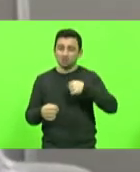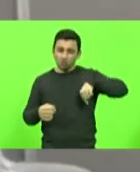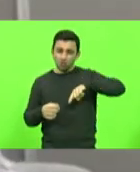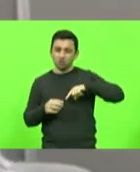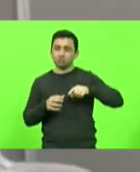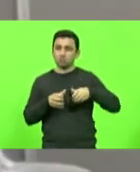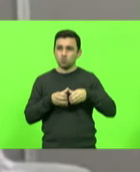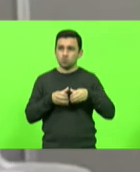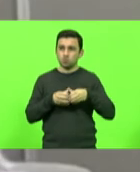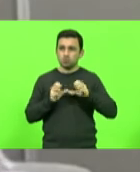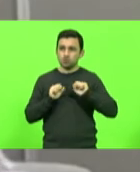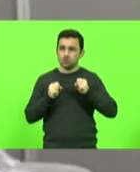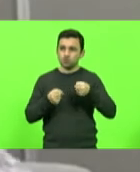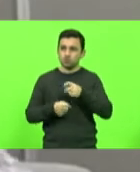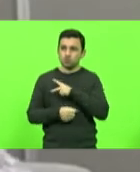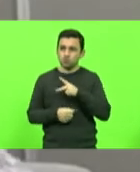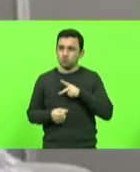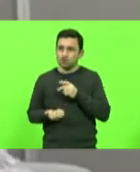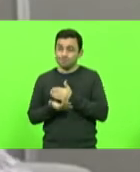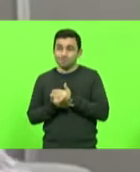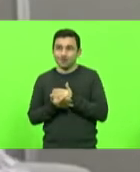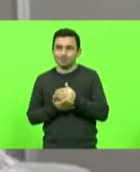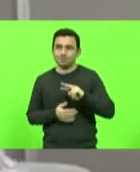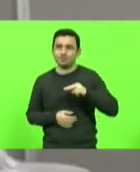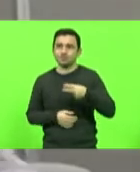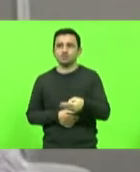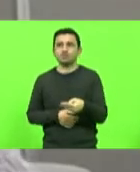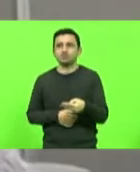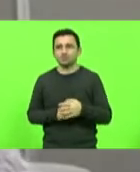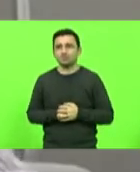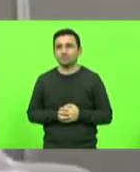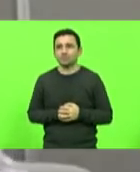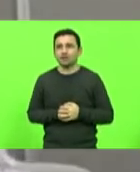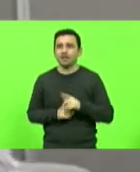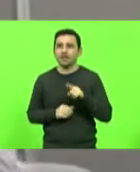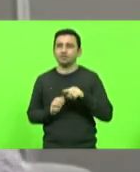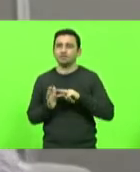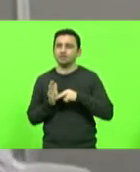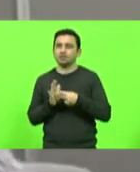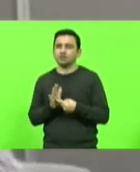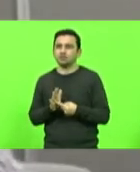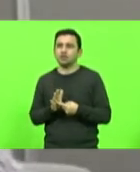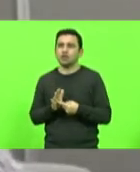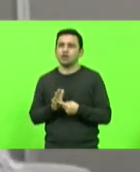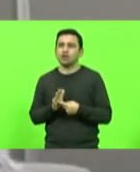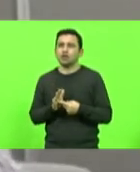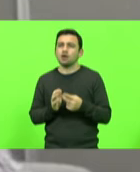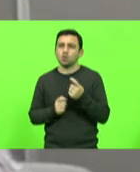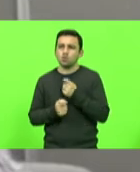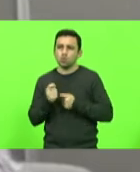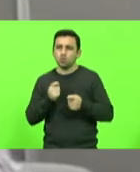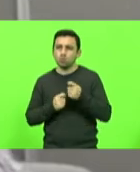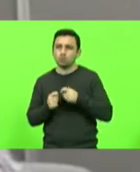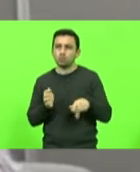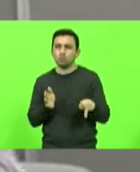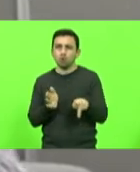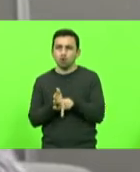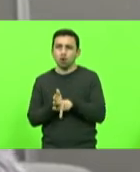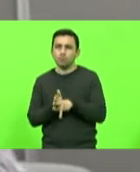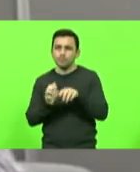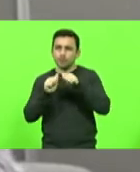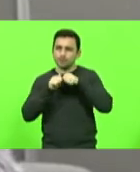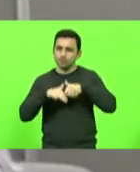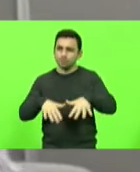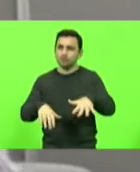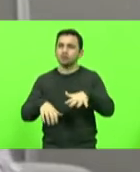essas consequências só estão iniciando. O significativo impacto econômico e social trazido pela pandemia acarretou um